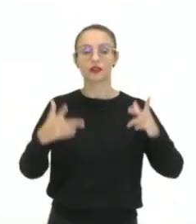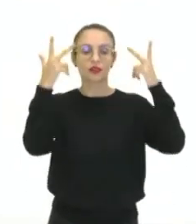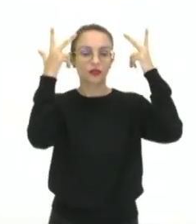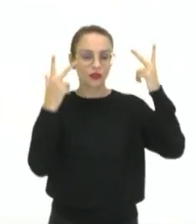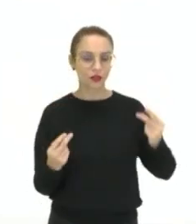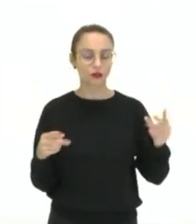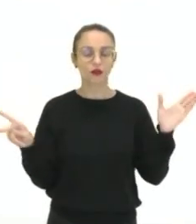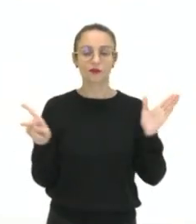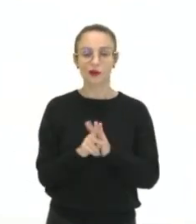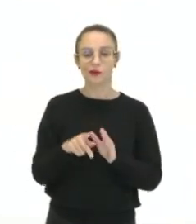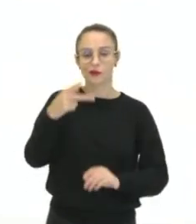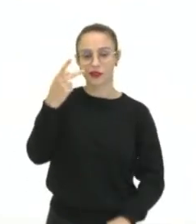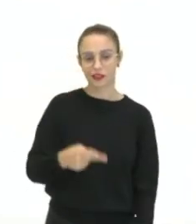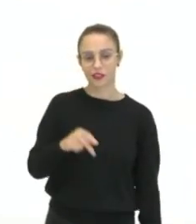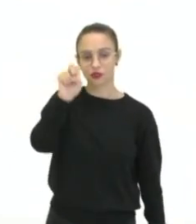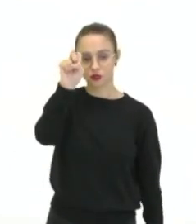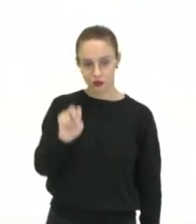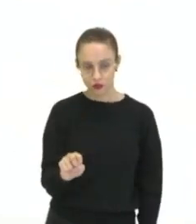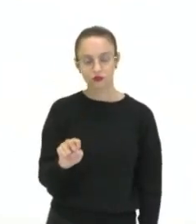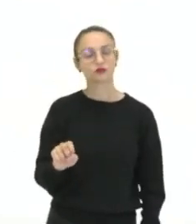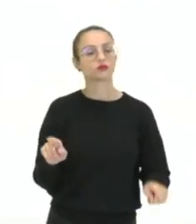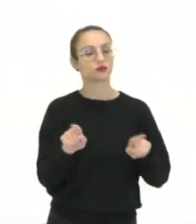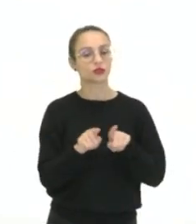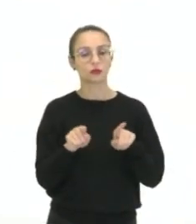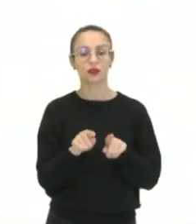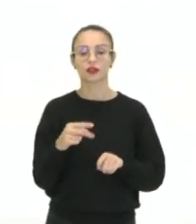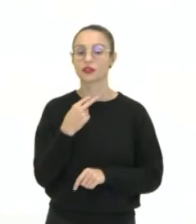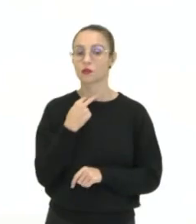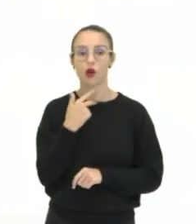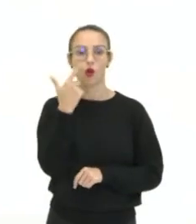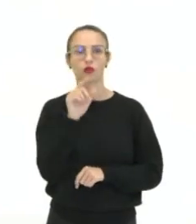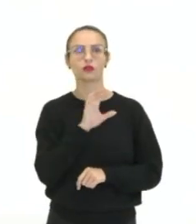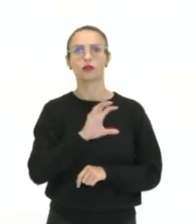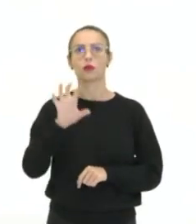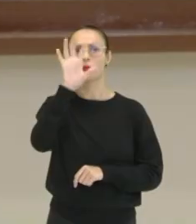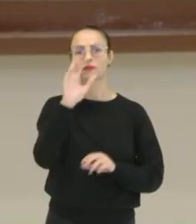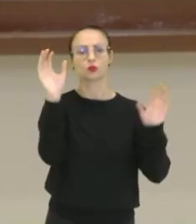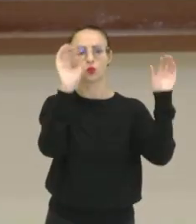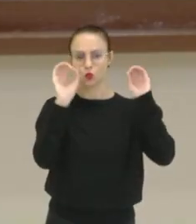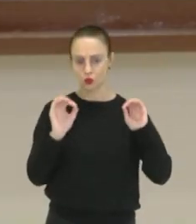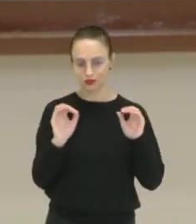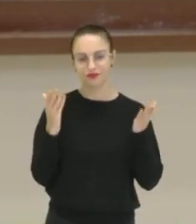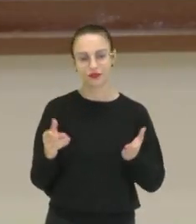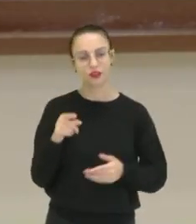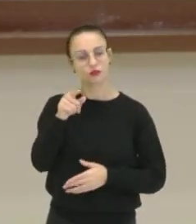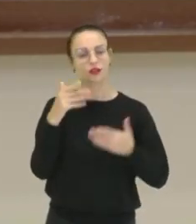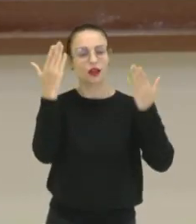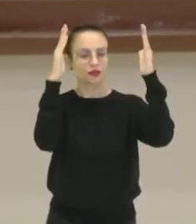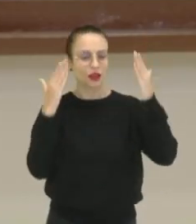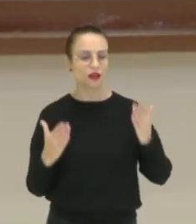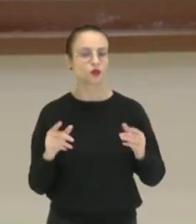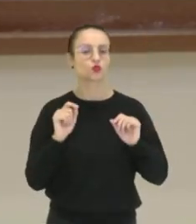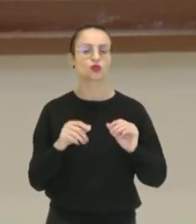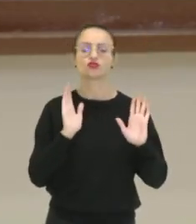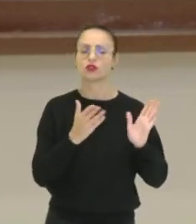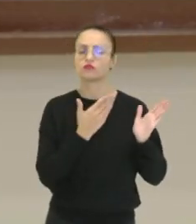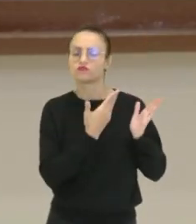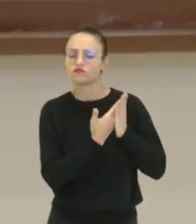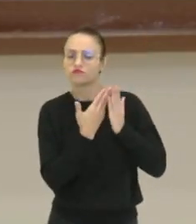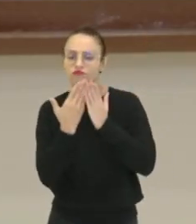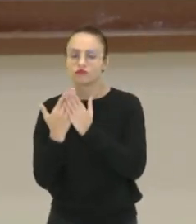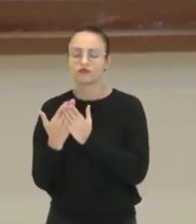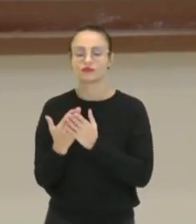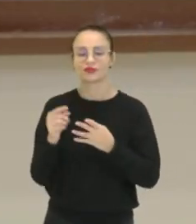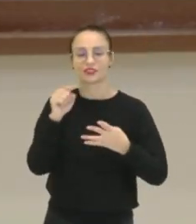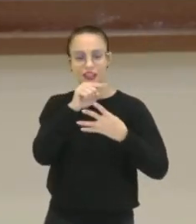naturais que são encontradas na região sul e que não podem ser encontradas em outras regiões. Então façam uma análise do que a gente estudou ali das